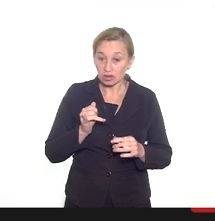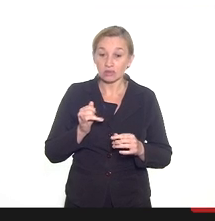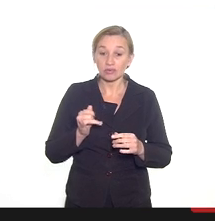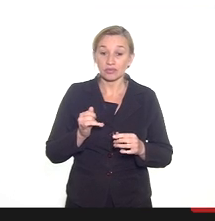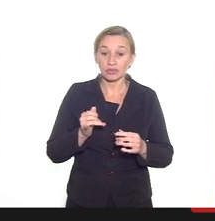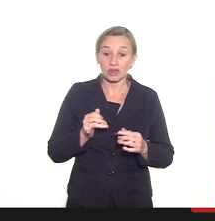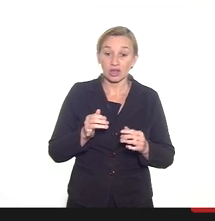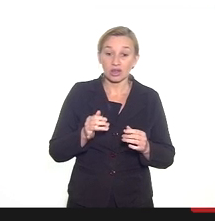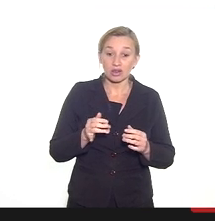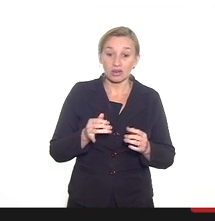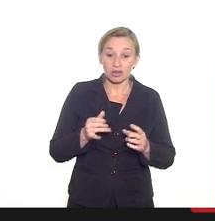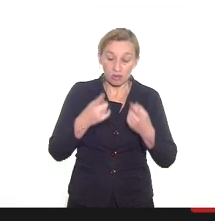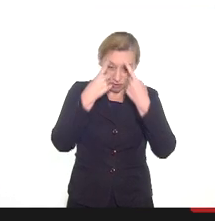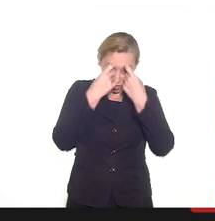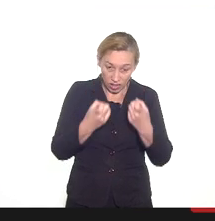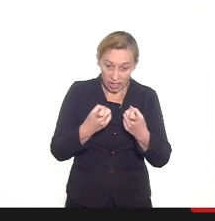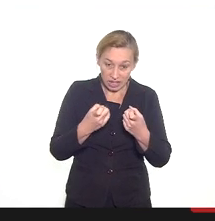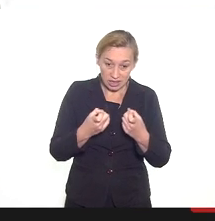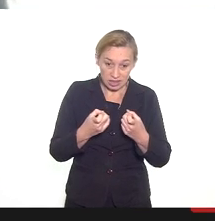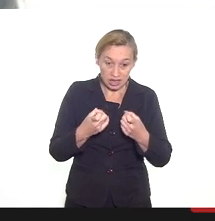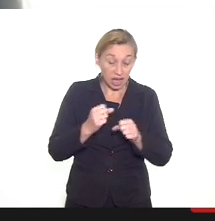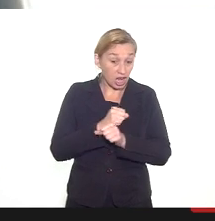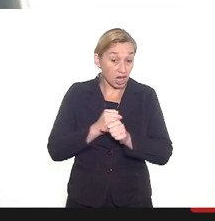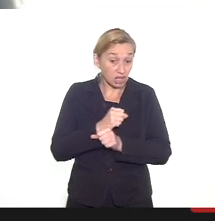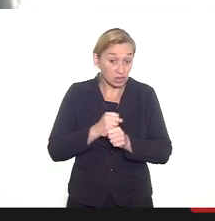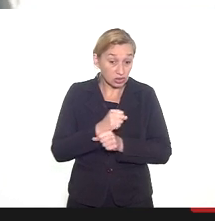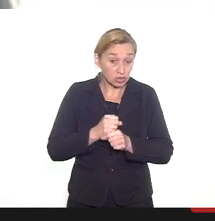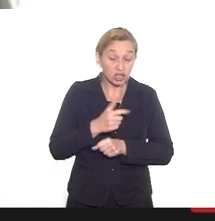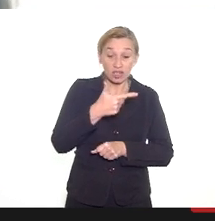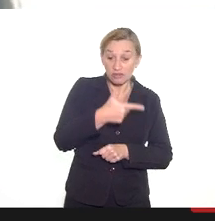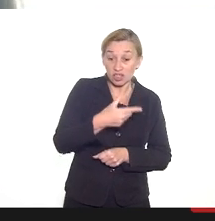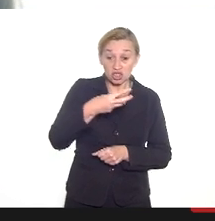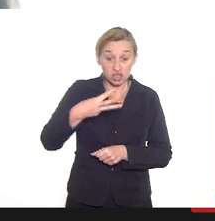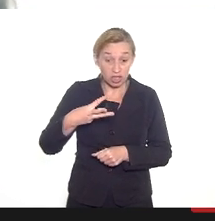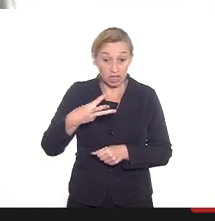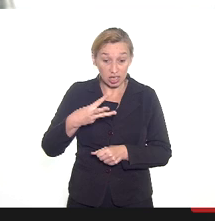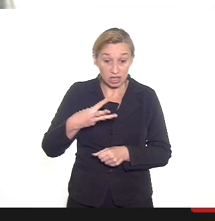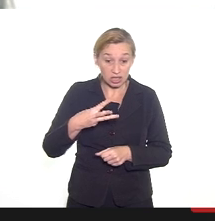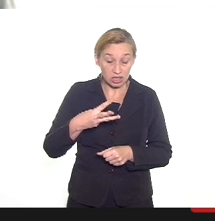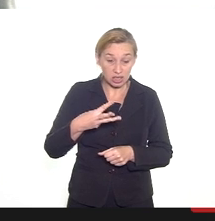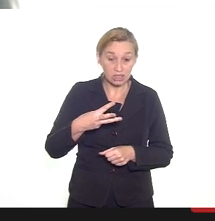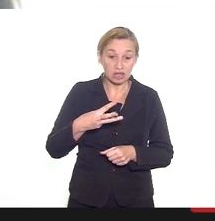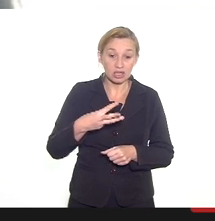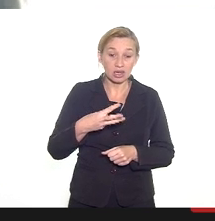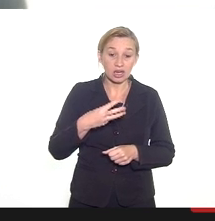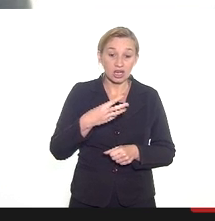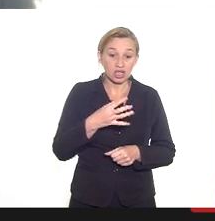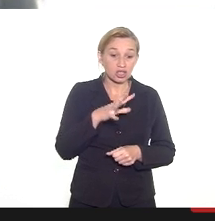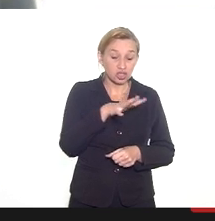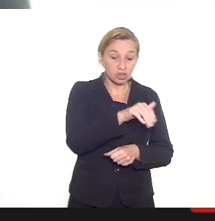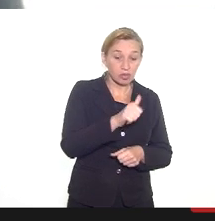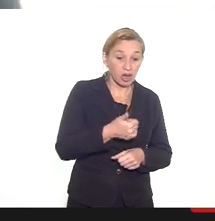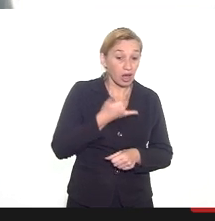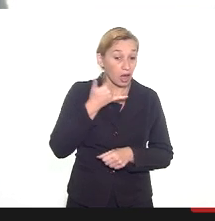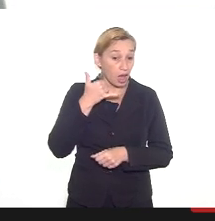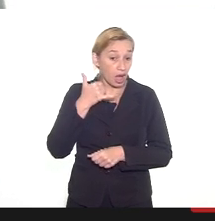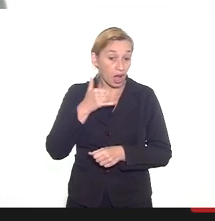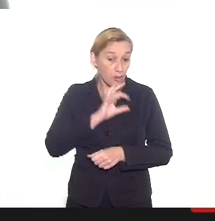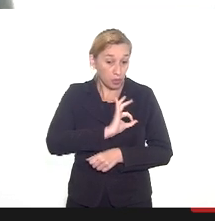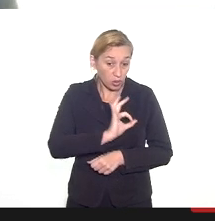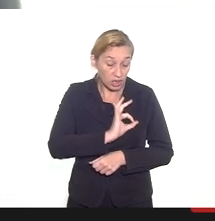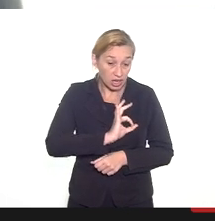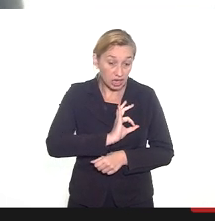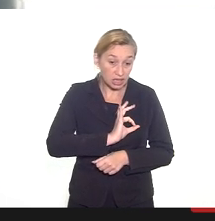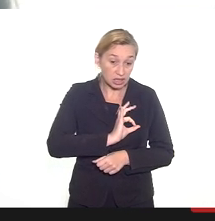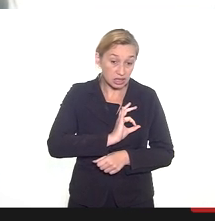anterior, em 23, houve acionamento da polícia. No entanto, nesses casos onde a